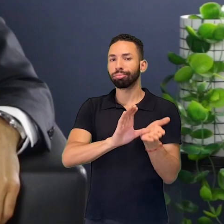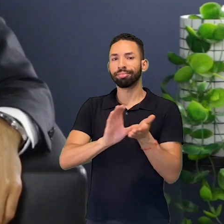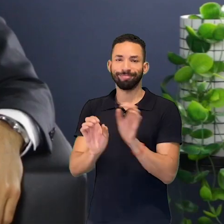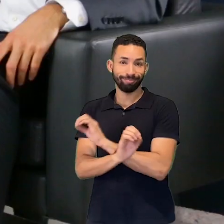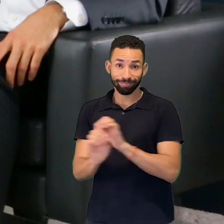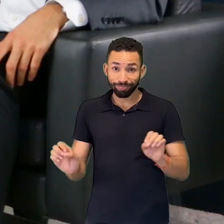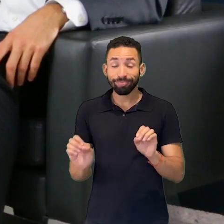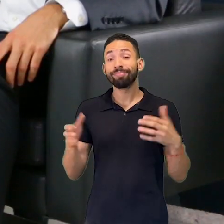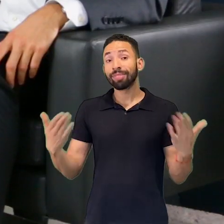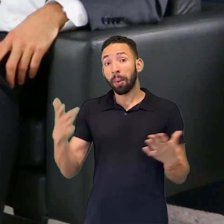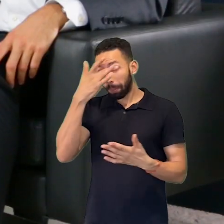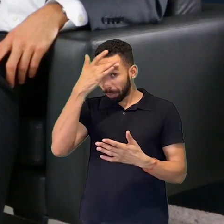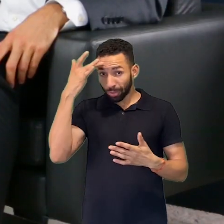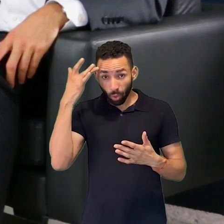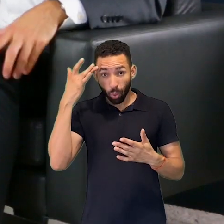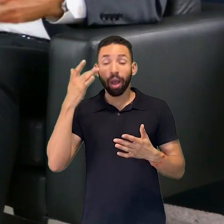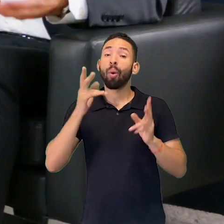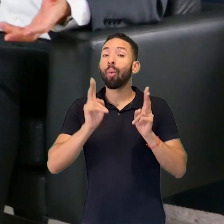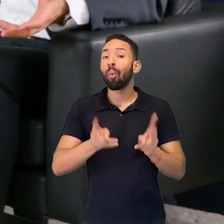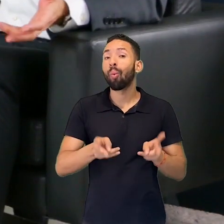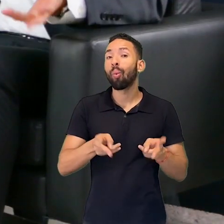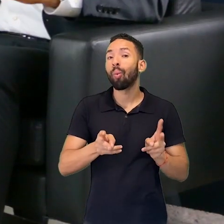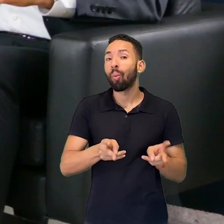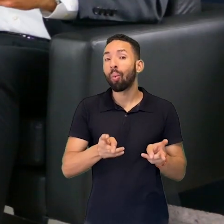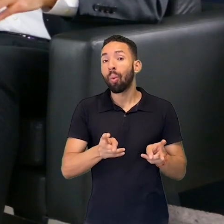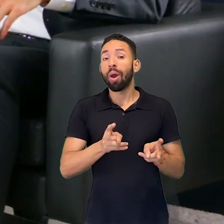fazê-lo. Então, acaba que essas pessoas ficam